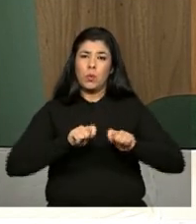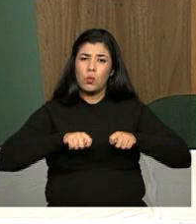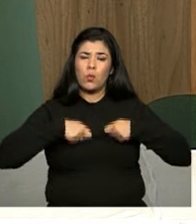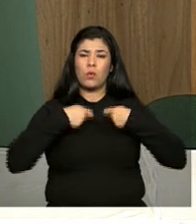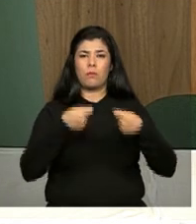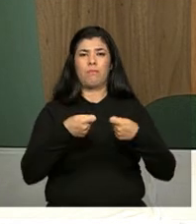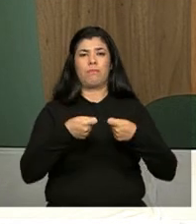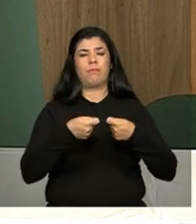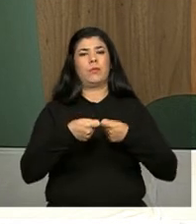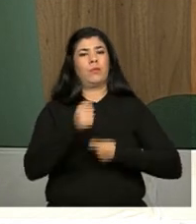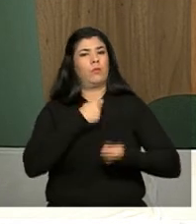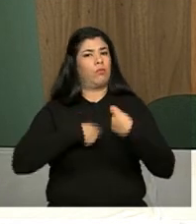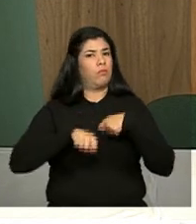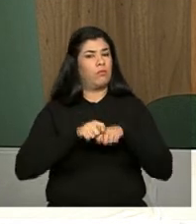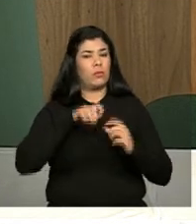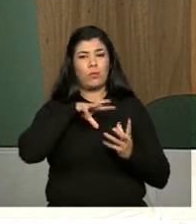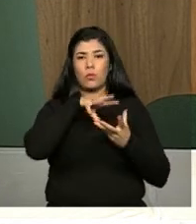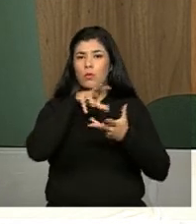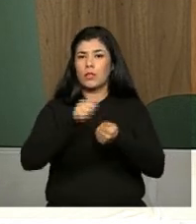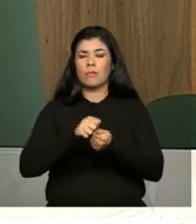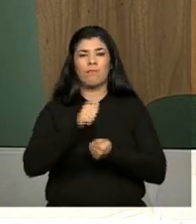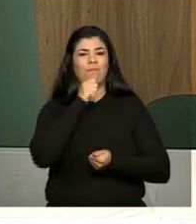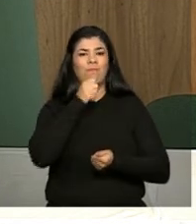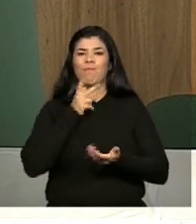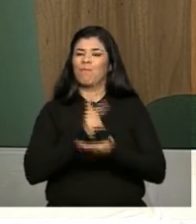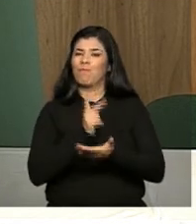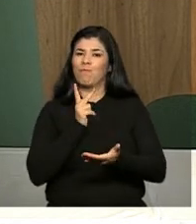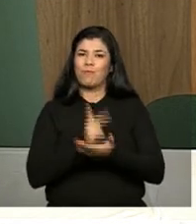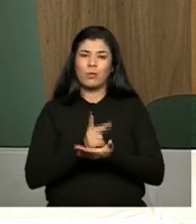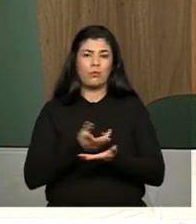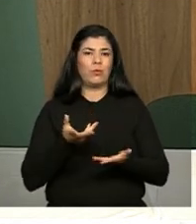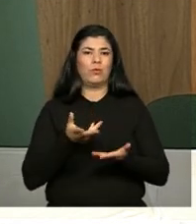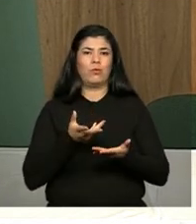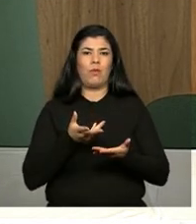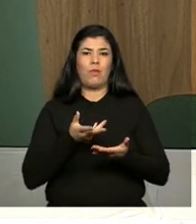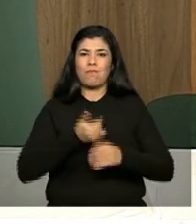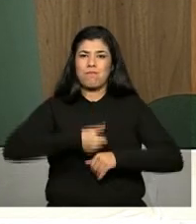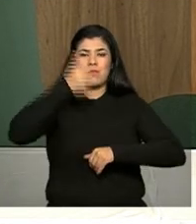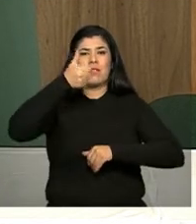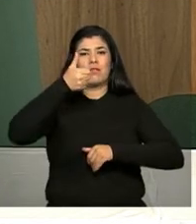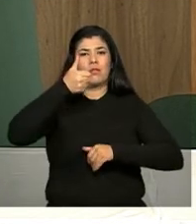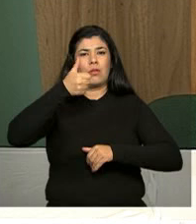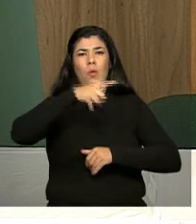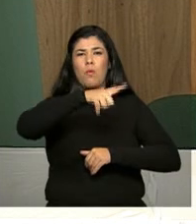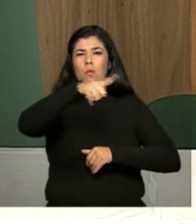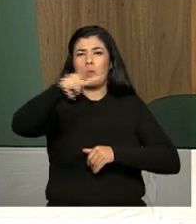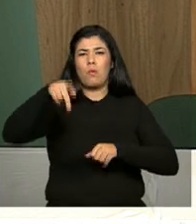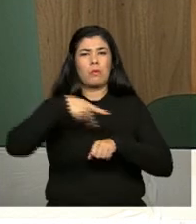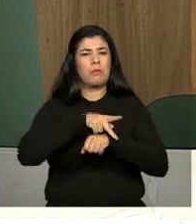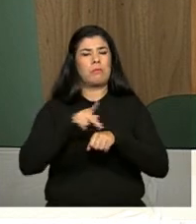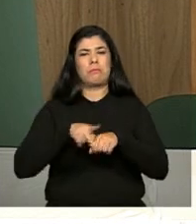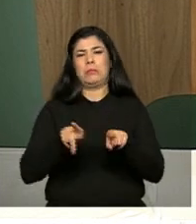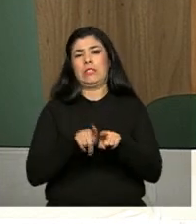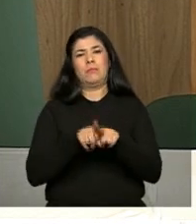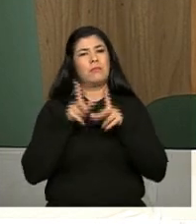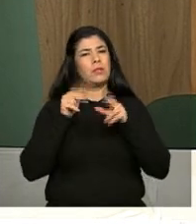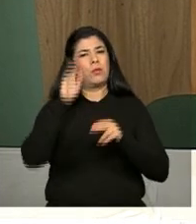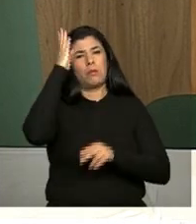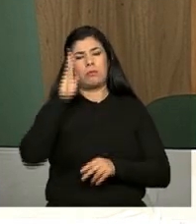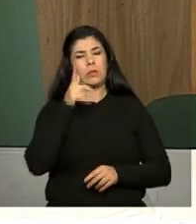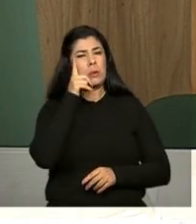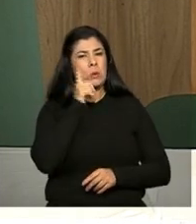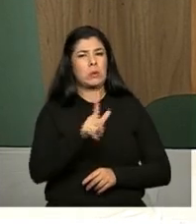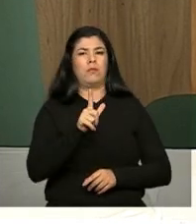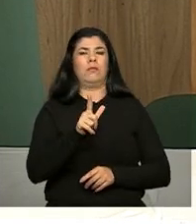como economia mundial não se recuperou nós não temos condições de prolongar isso vários países estão saindo da política